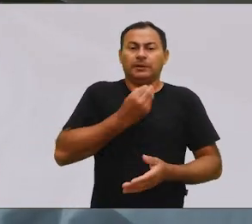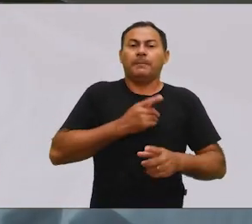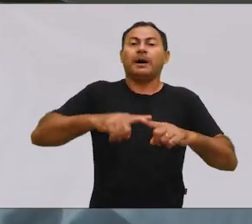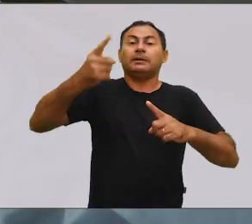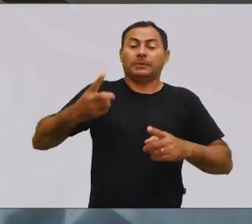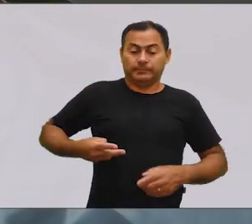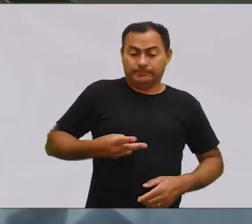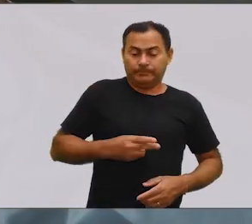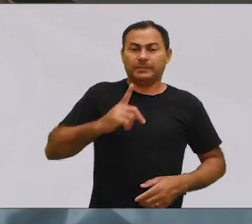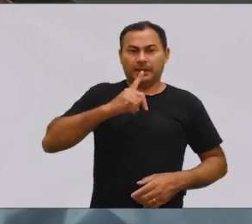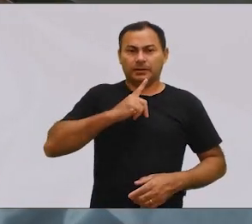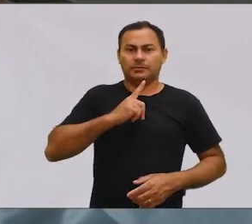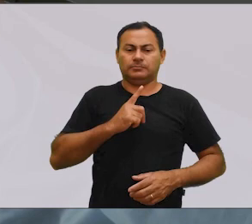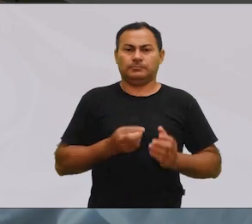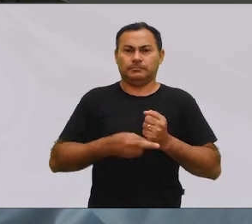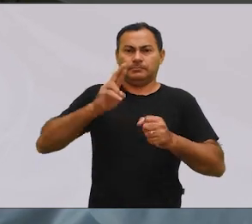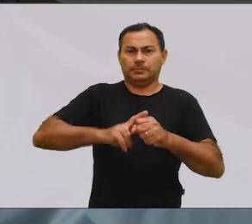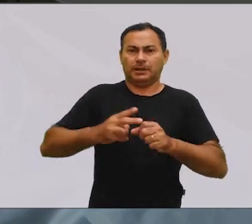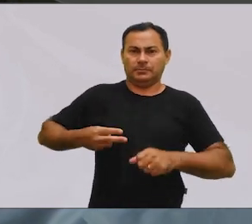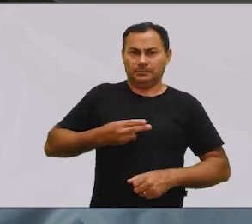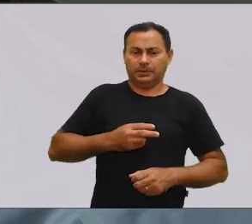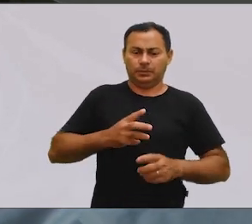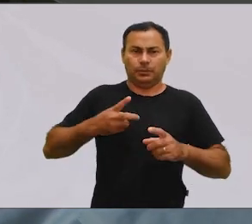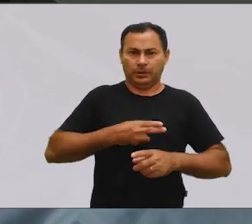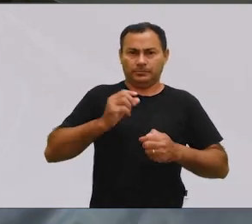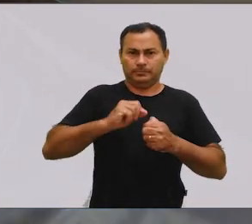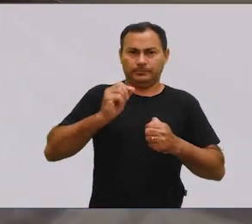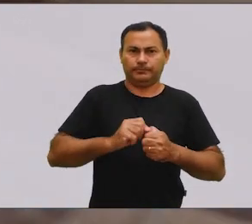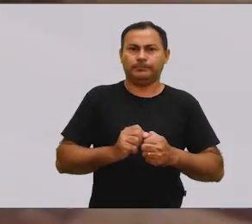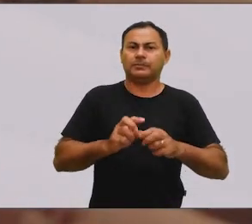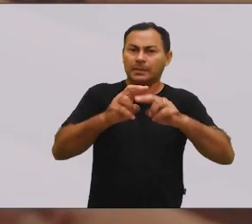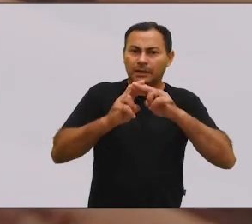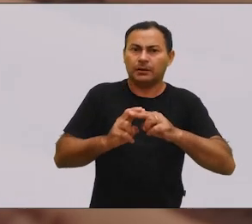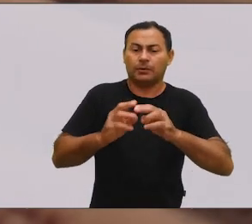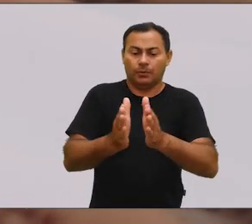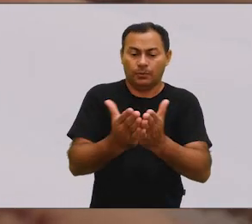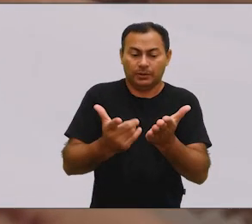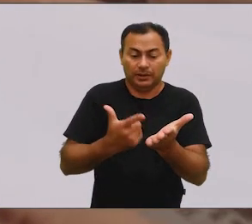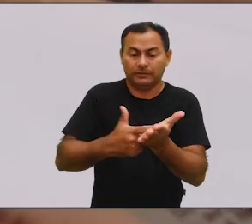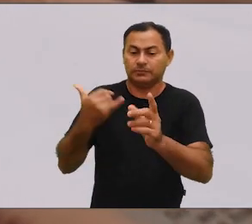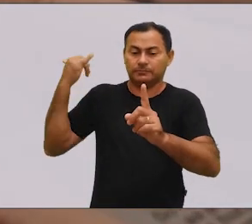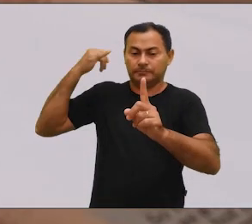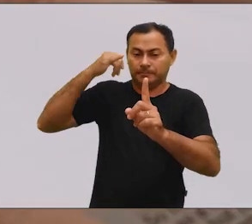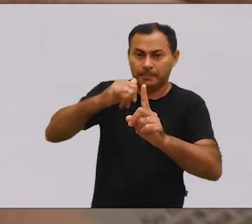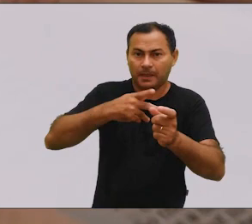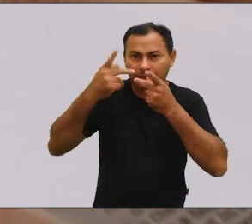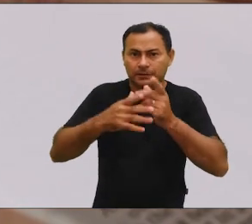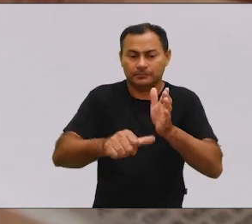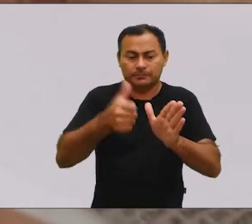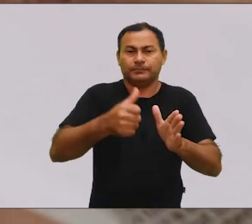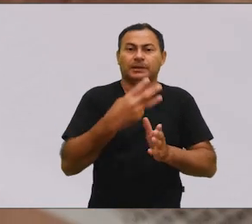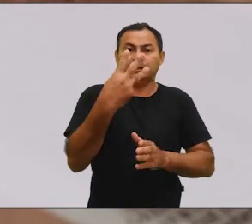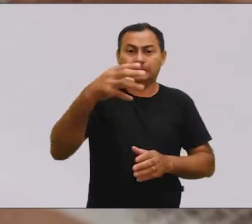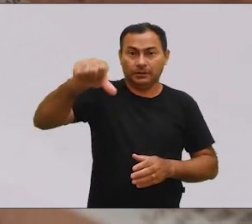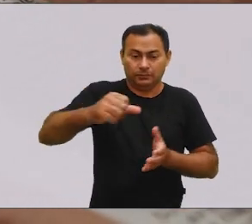mas depois da cirurgia tem que haver uma recuperação da cirurgia do corte feito. É sobre isso que o livro de Isaías está falando. Os